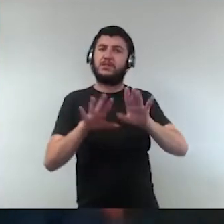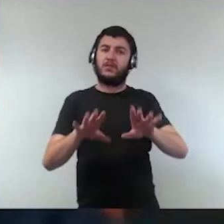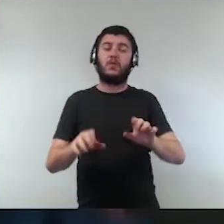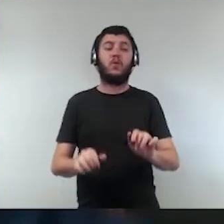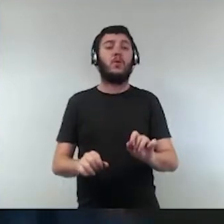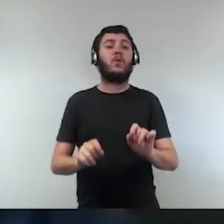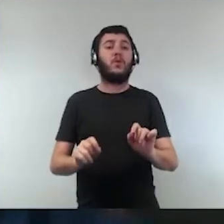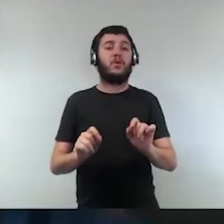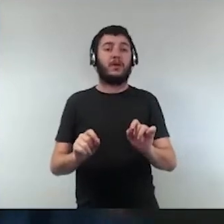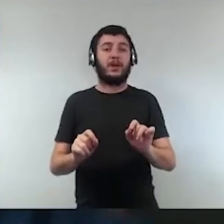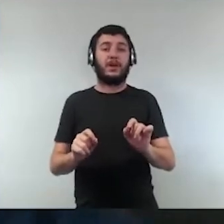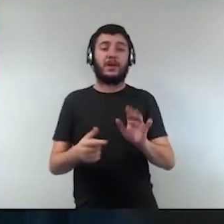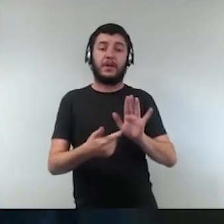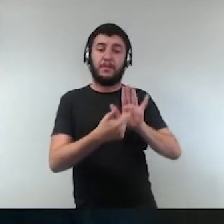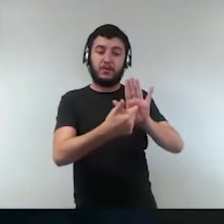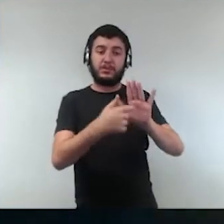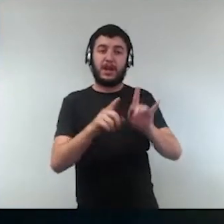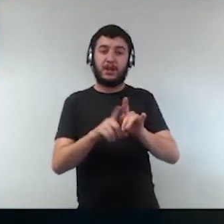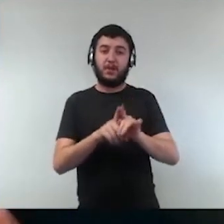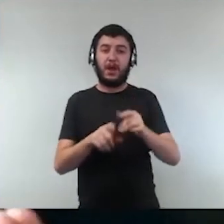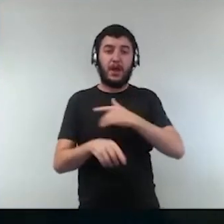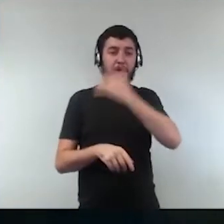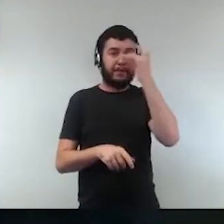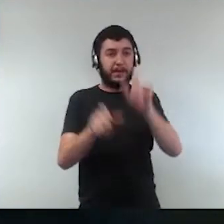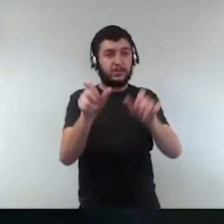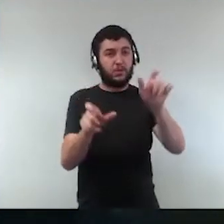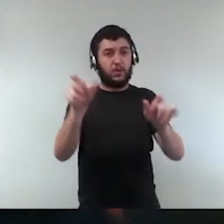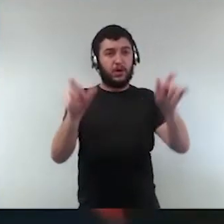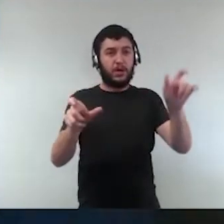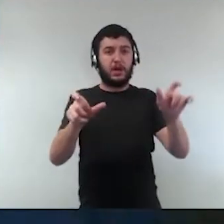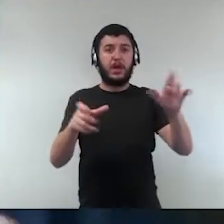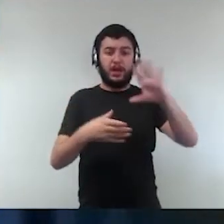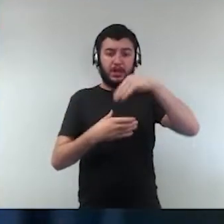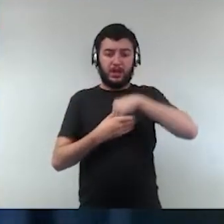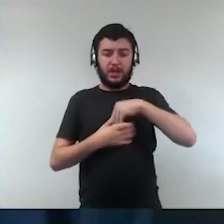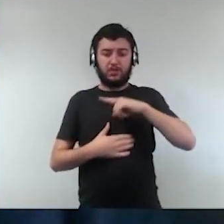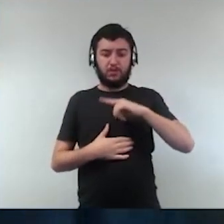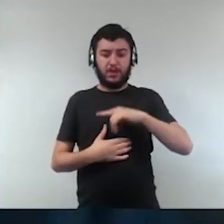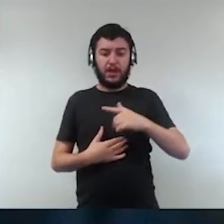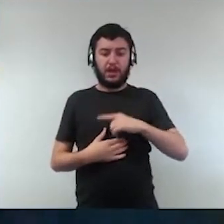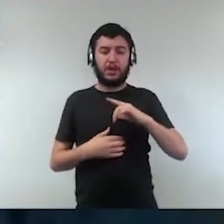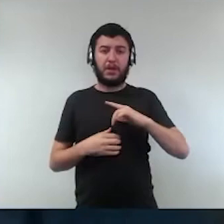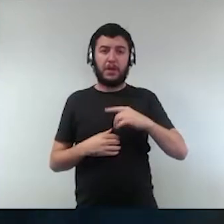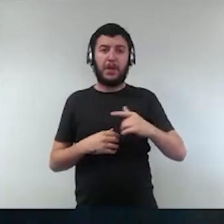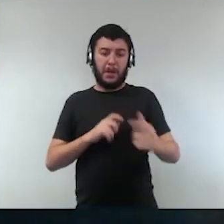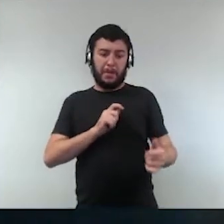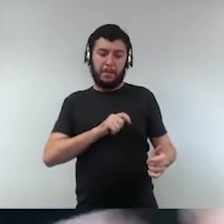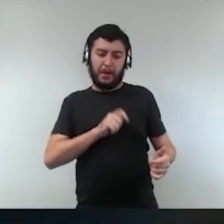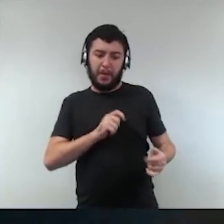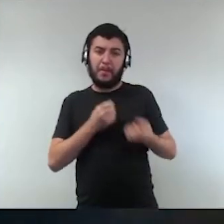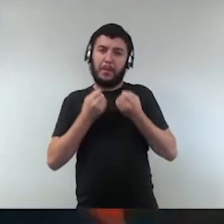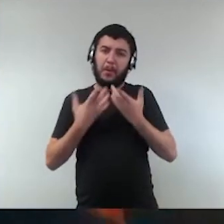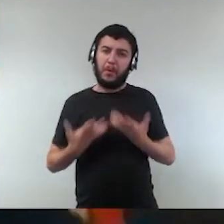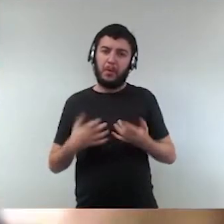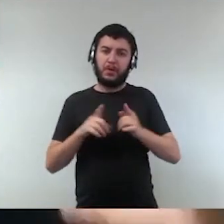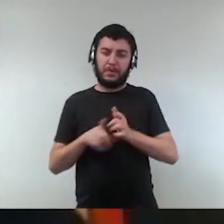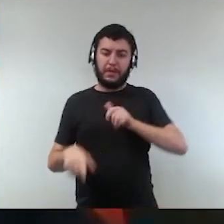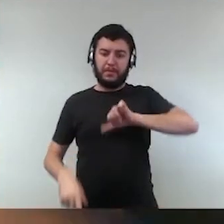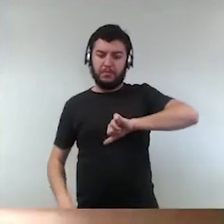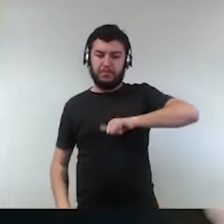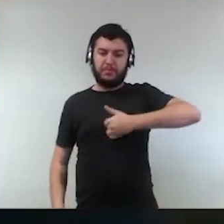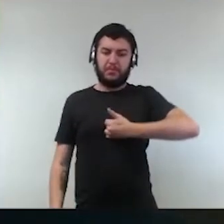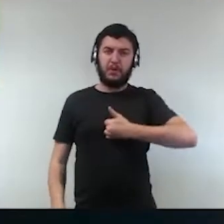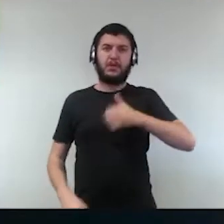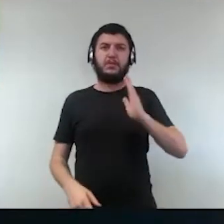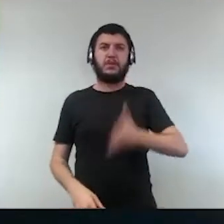humano aparecem, né? O pior, o lado mais bestial,